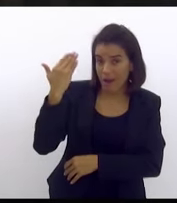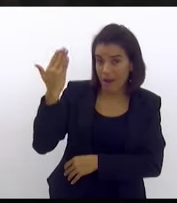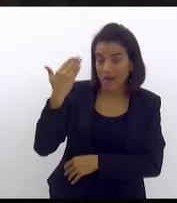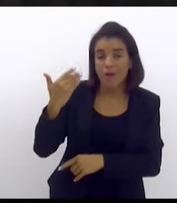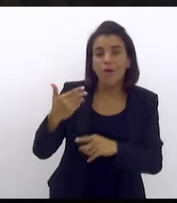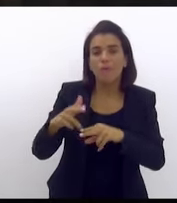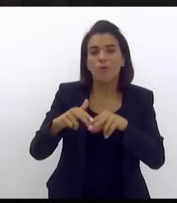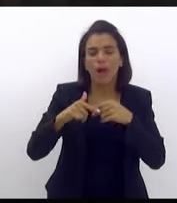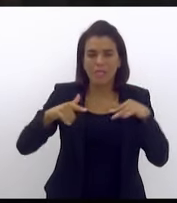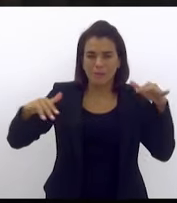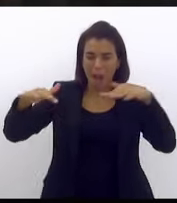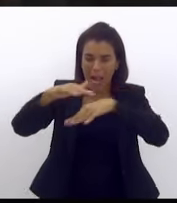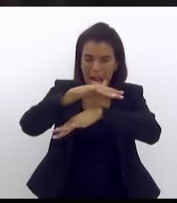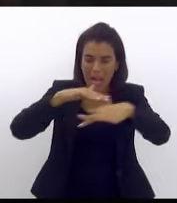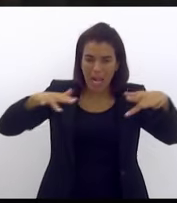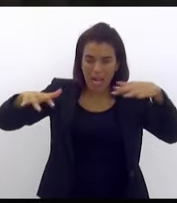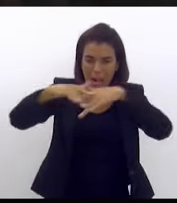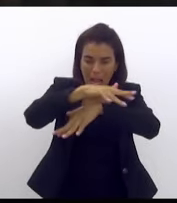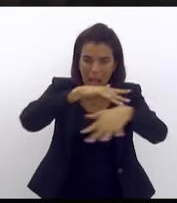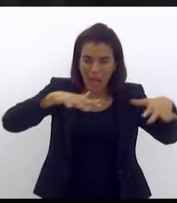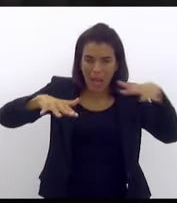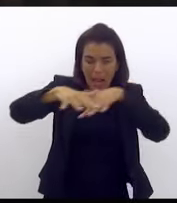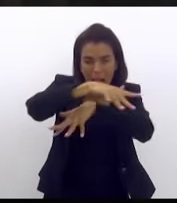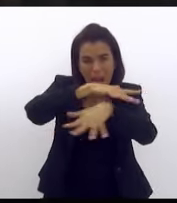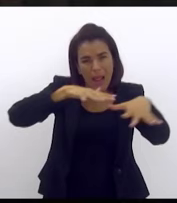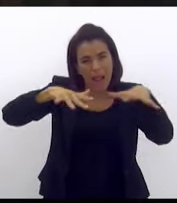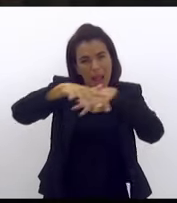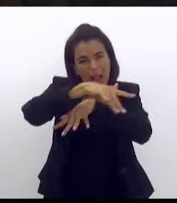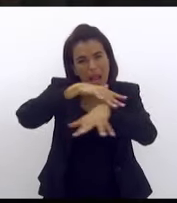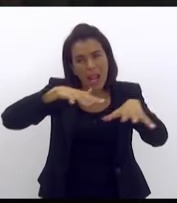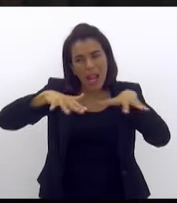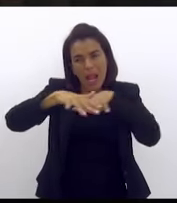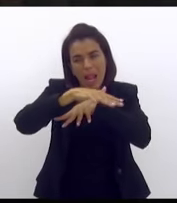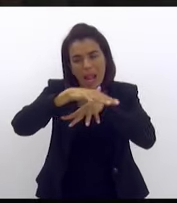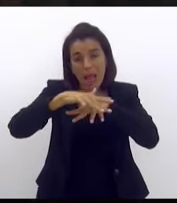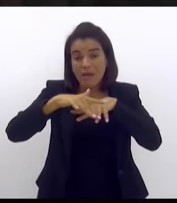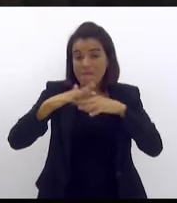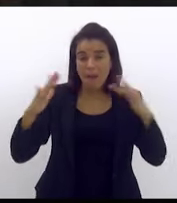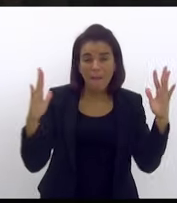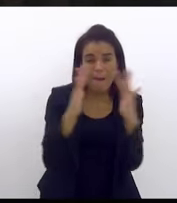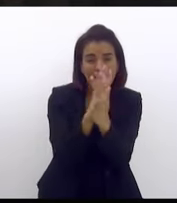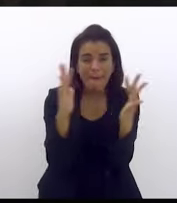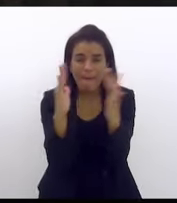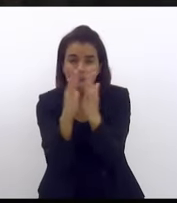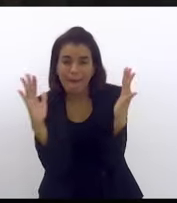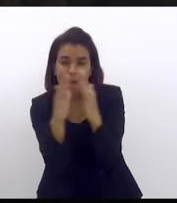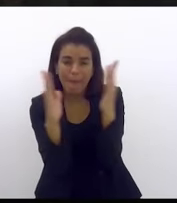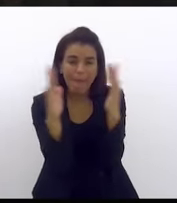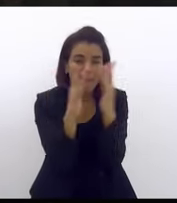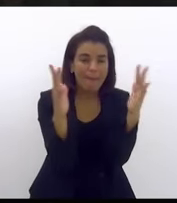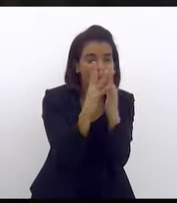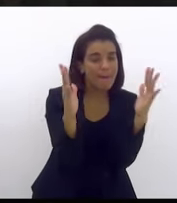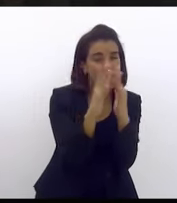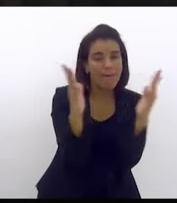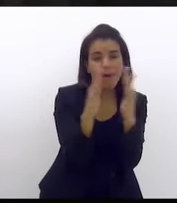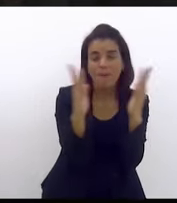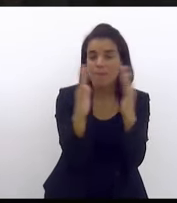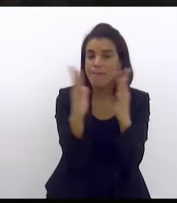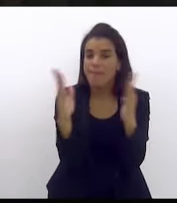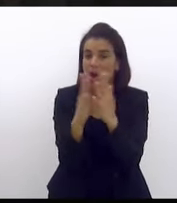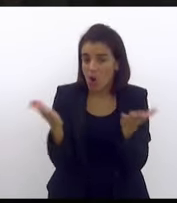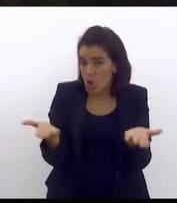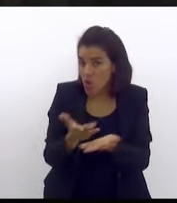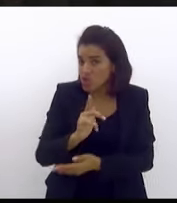pessoas que diariamente vão lá no Mercadão de Madureira. Essa segurança